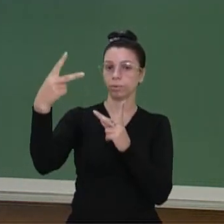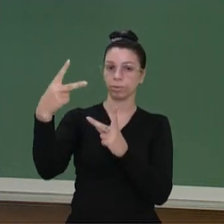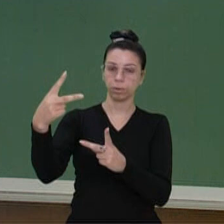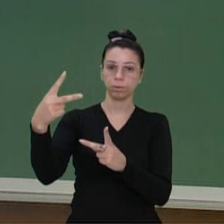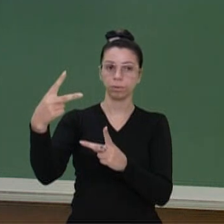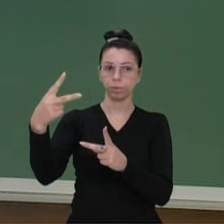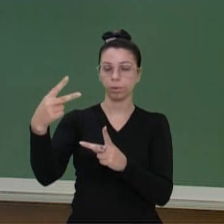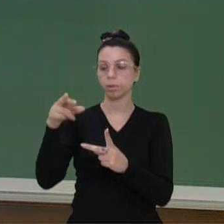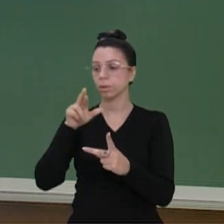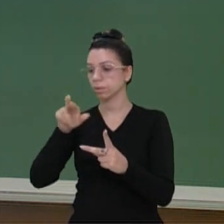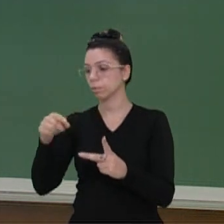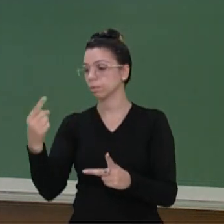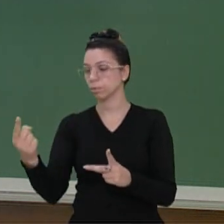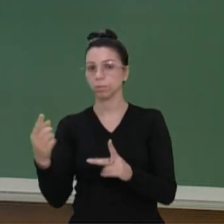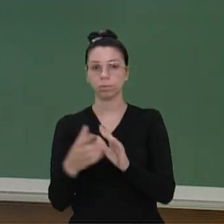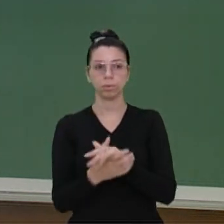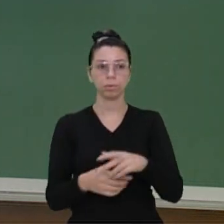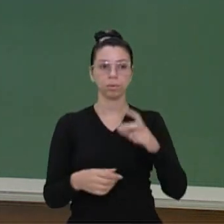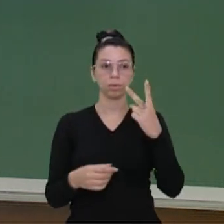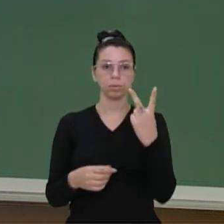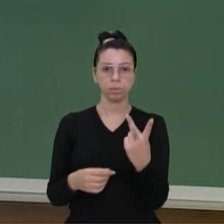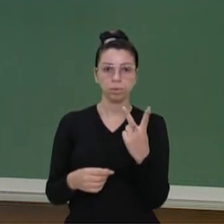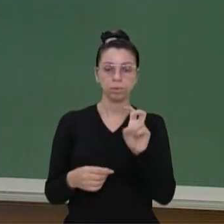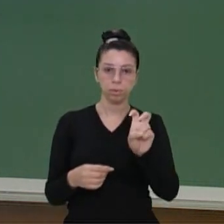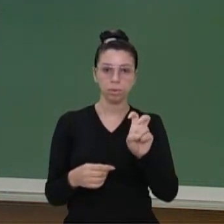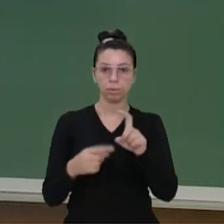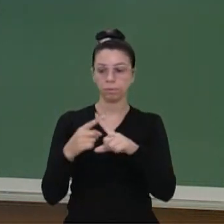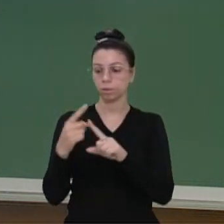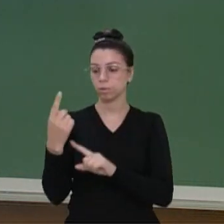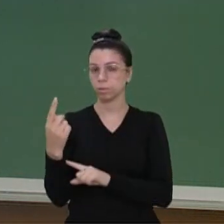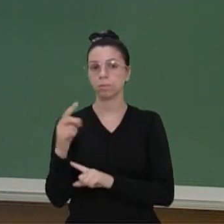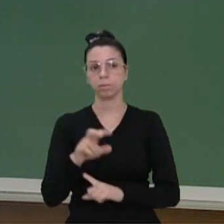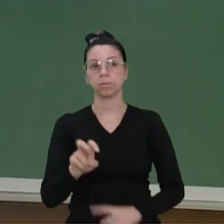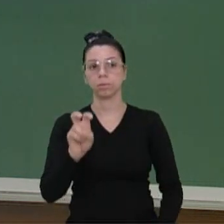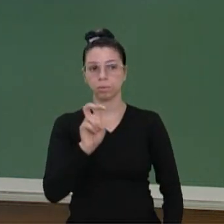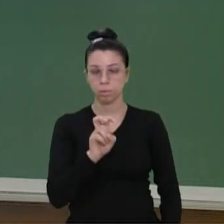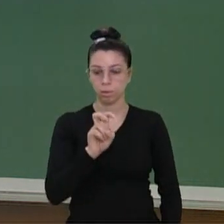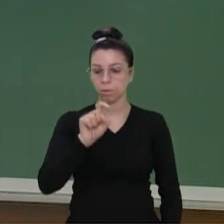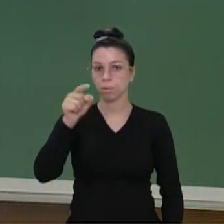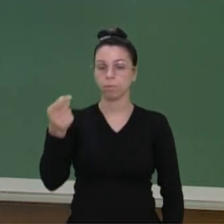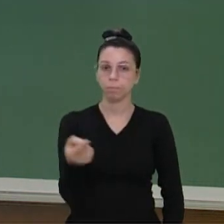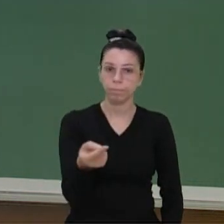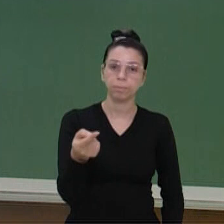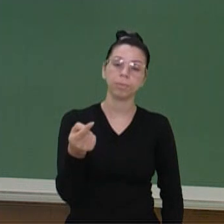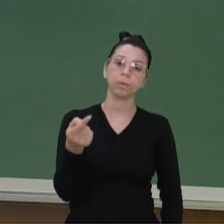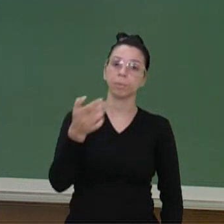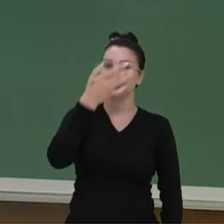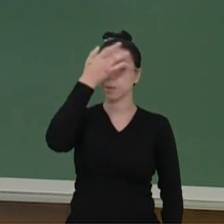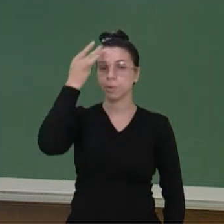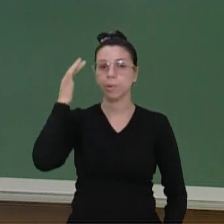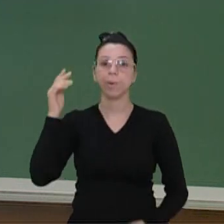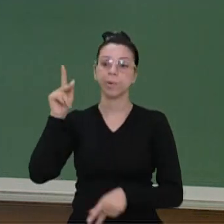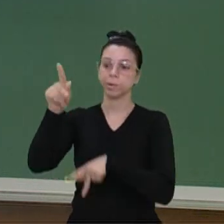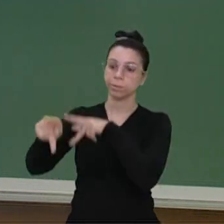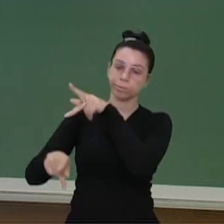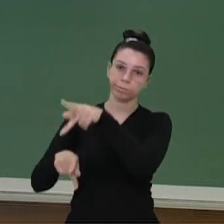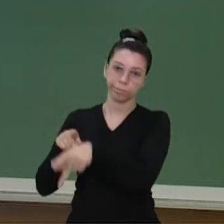resultado é 1, 5 vezes 1, 5. Em 7 anos, a população dessa cidade é de 5.000